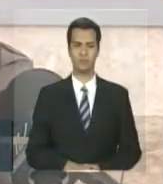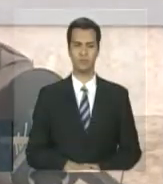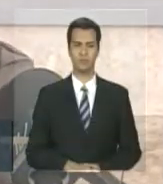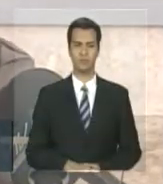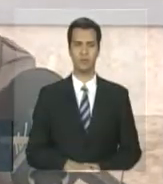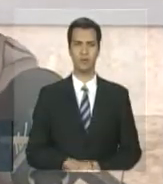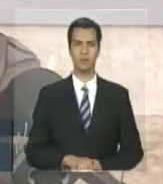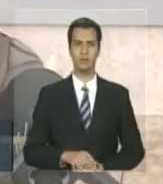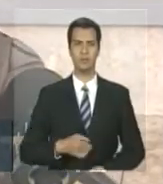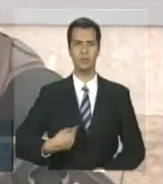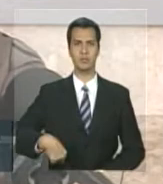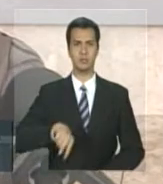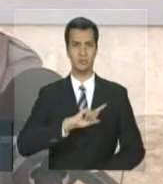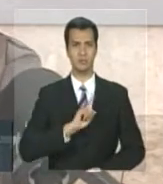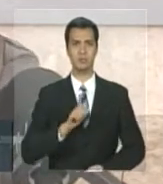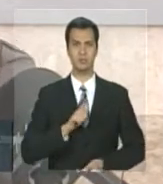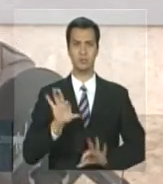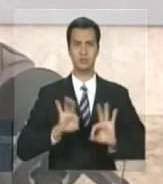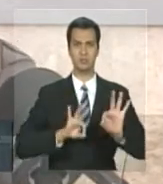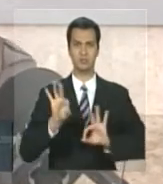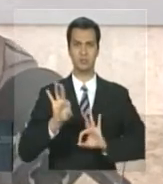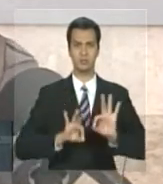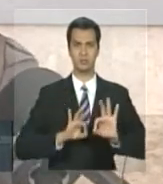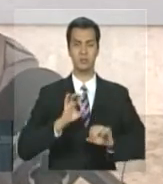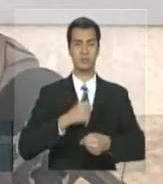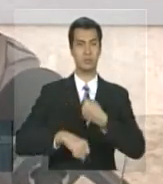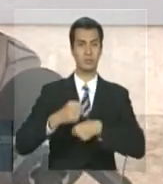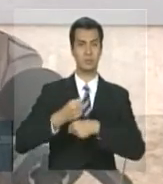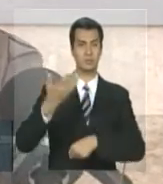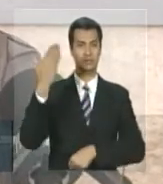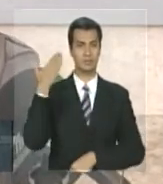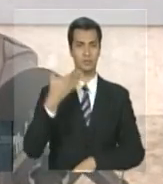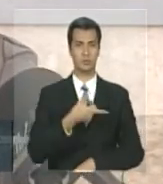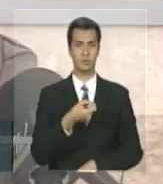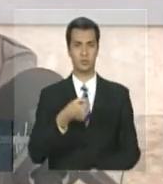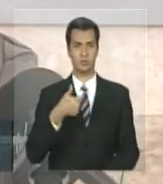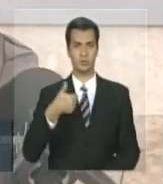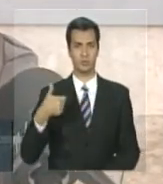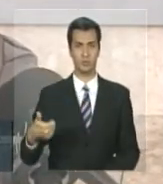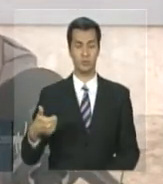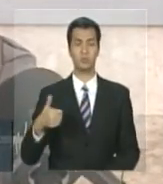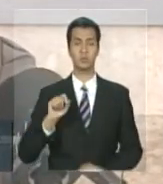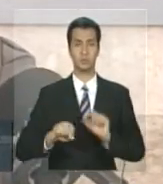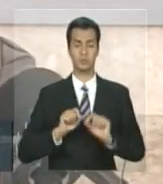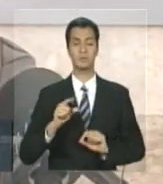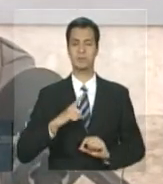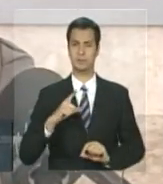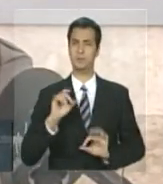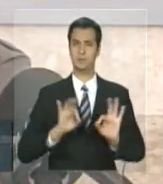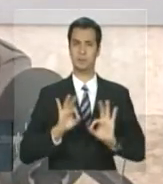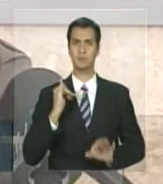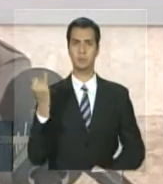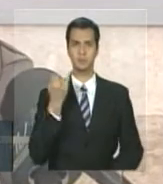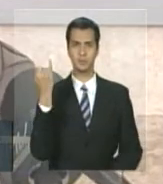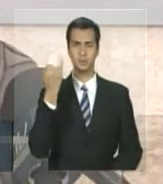que o governo federal lançou no final do ano passado, certo? Importante com